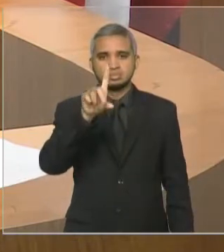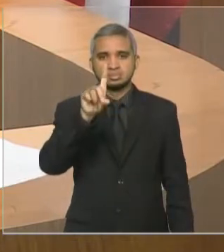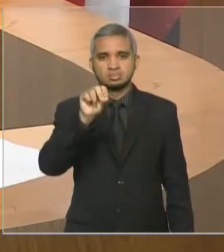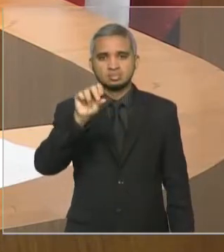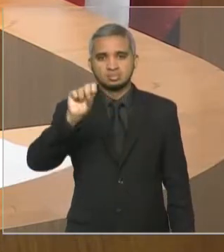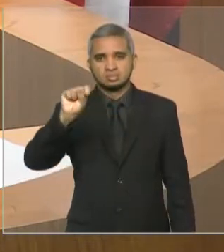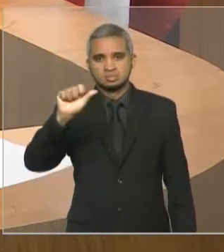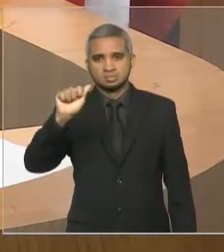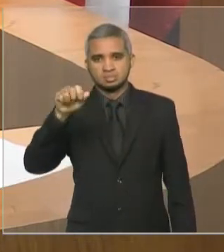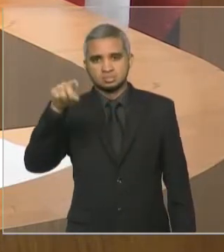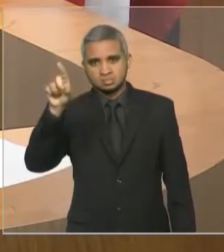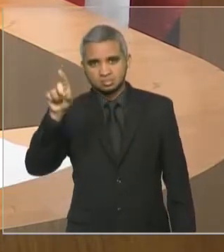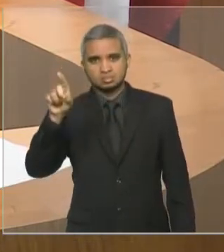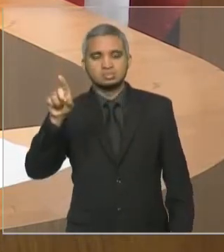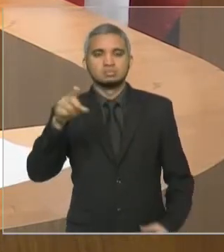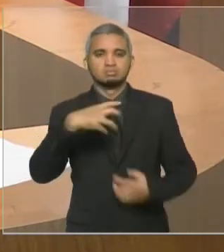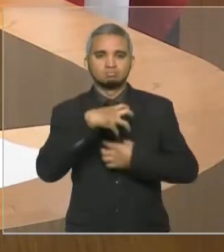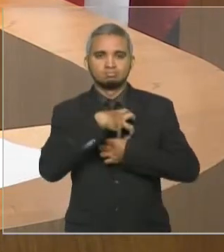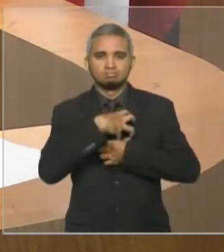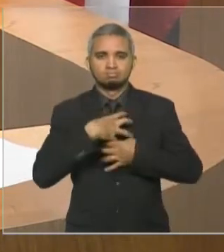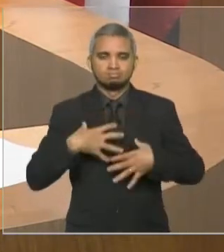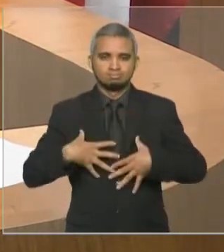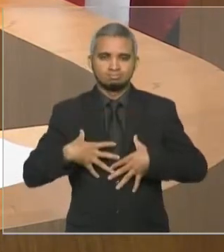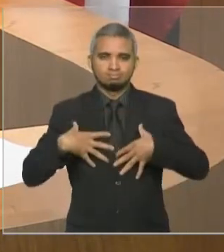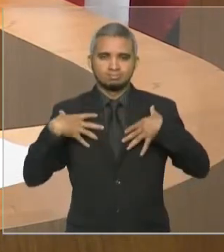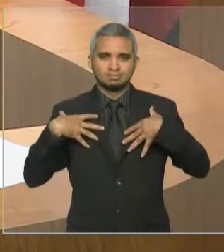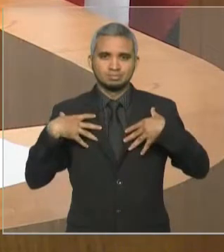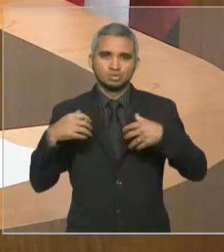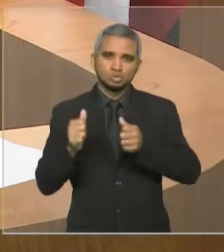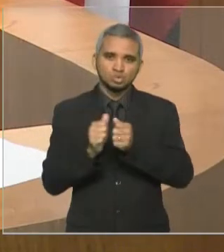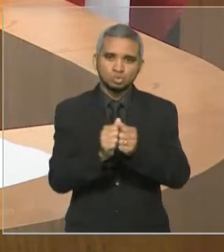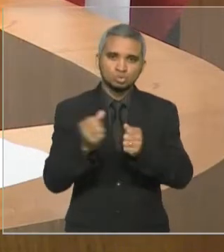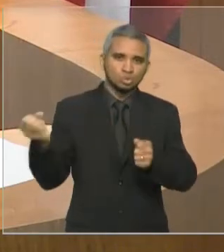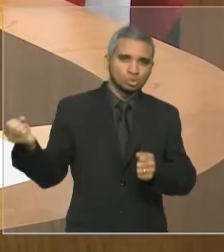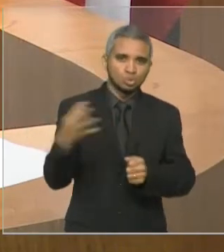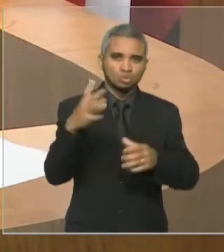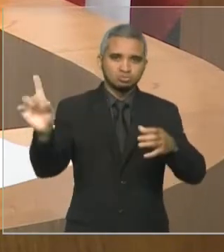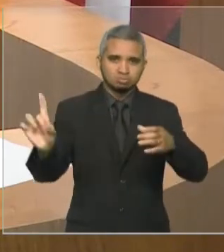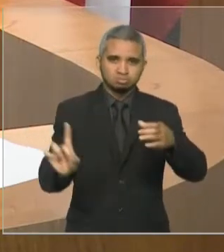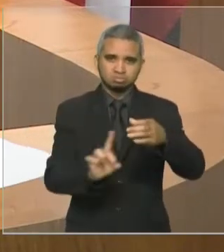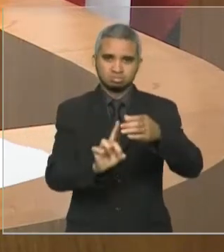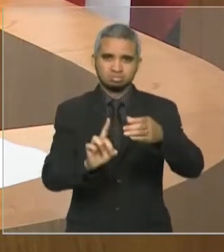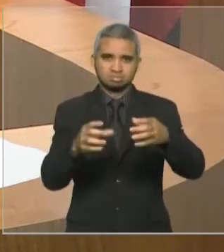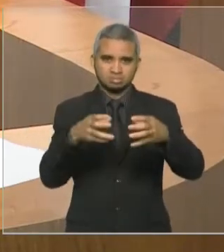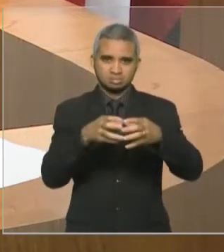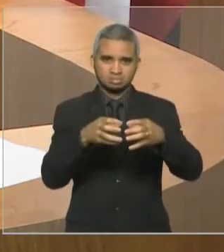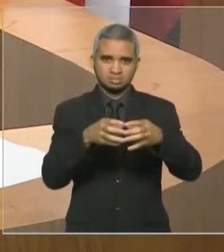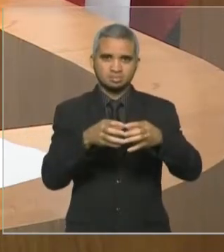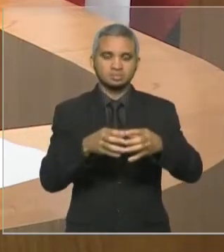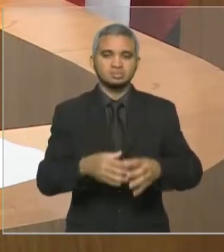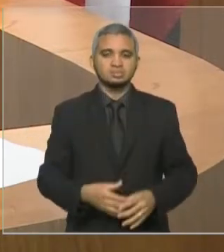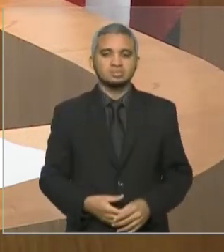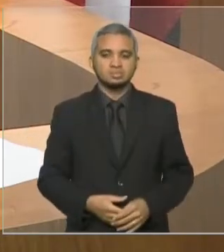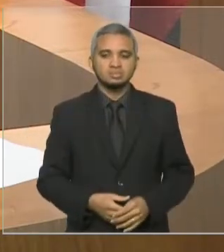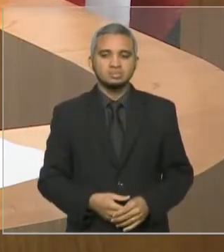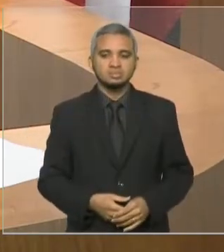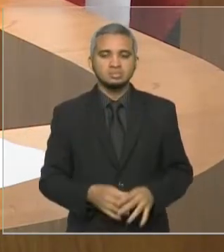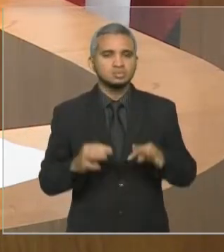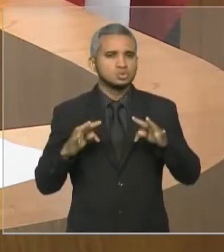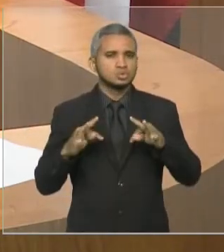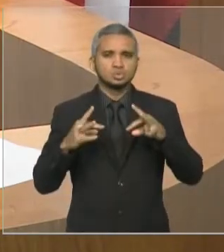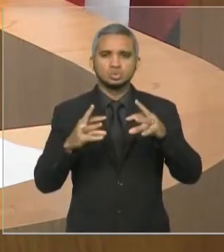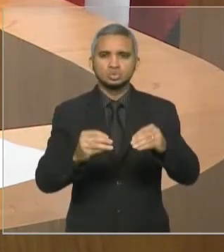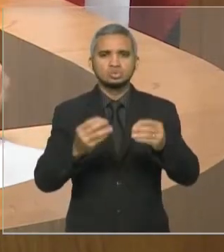nossa agremiação partidária. Para finalizar, quero ser grato aos meus colegas de partido, como já falei, indistintamente